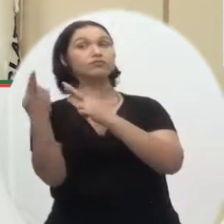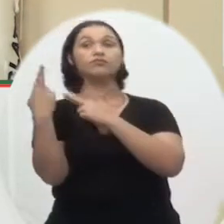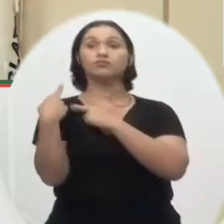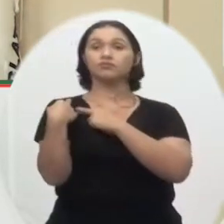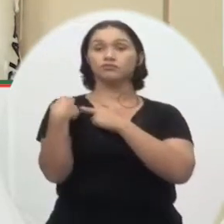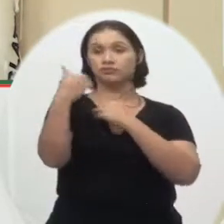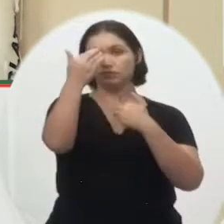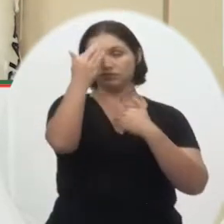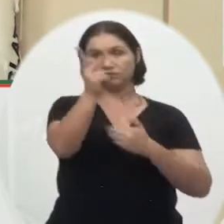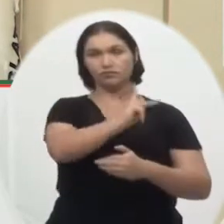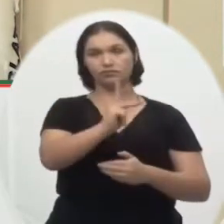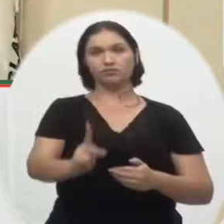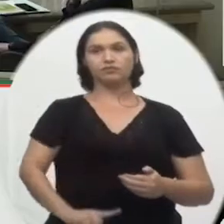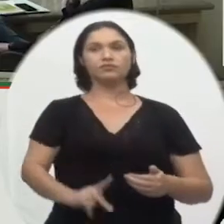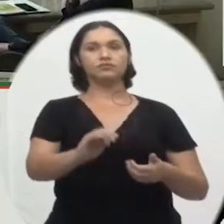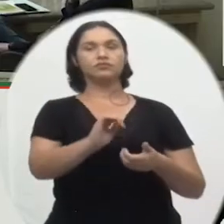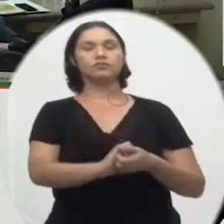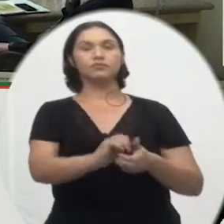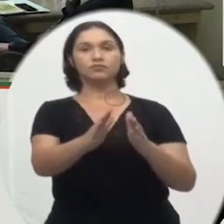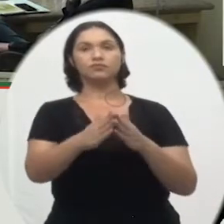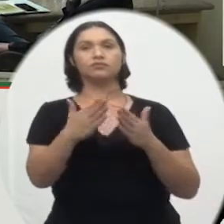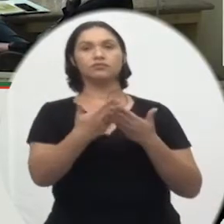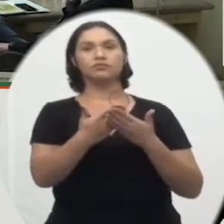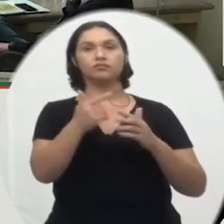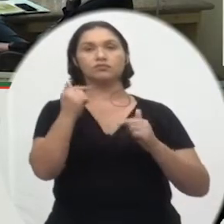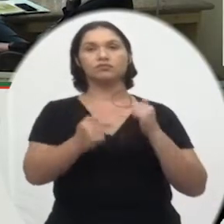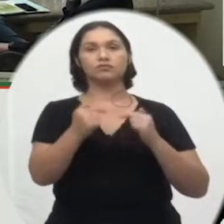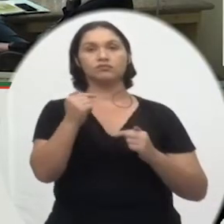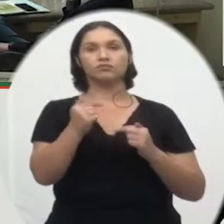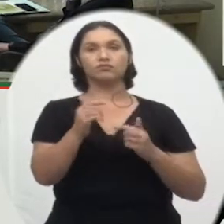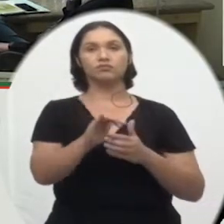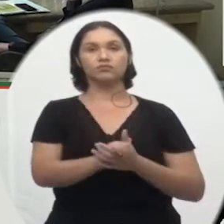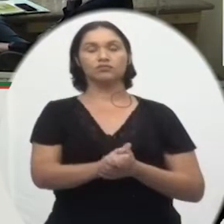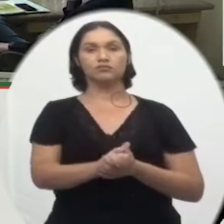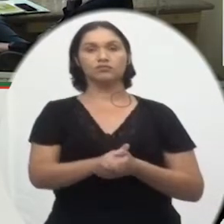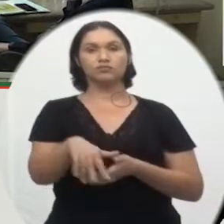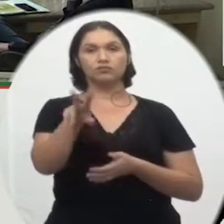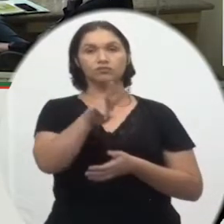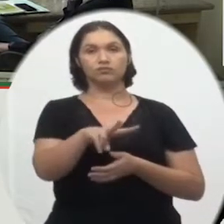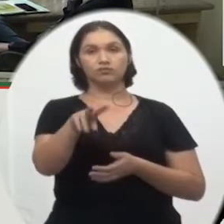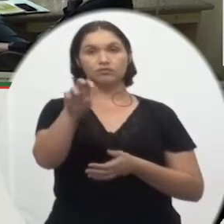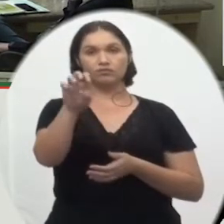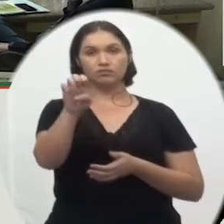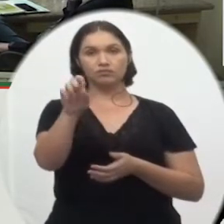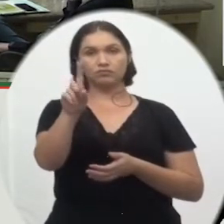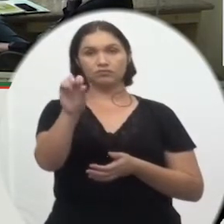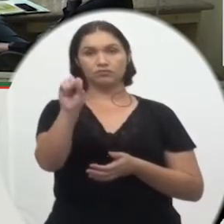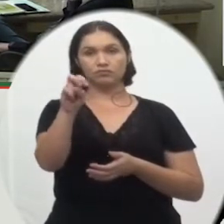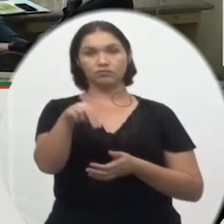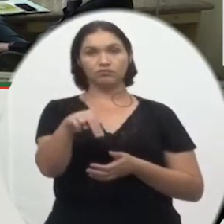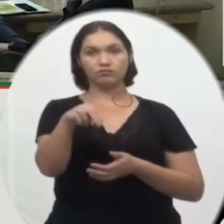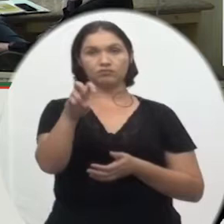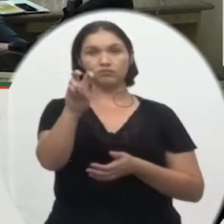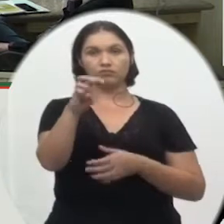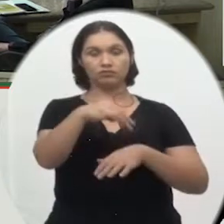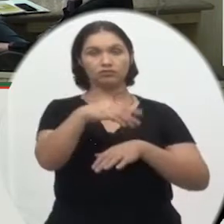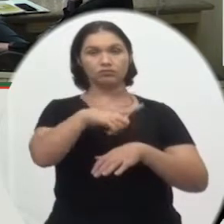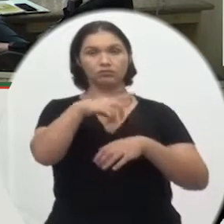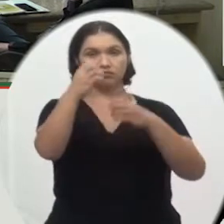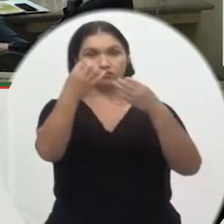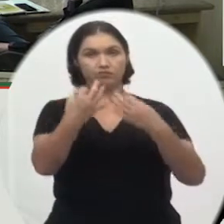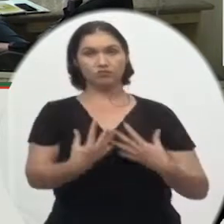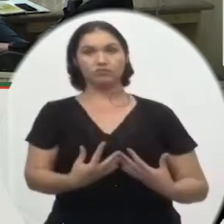responsabilidade. Obrigado, senhor presidente. O requerimento está em discussão. Com a palavra o vereador Edson Luiz do Nascimento. Vossa Excelência dispõe de 5 minutos.